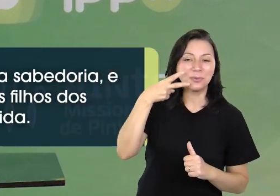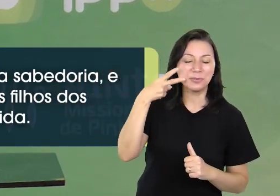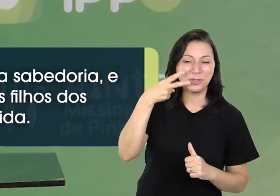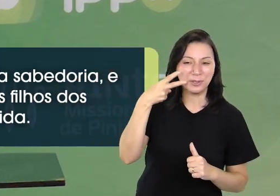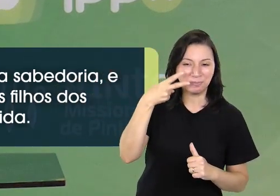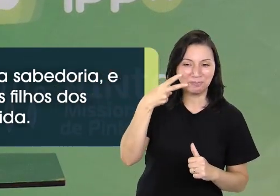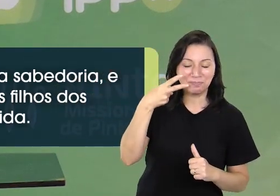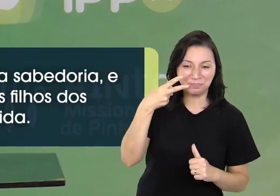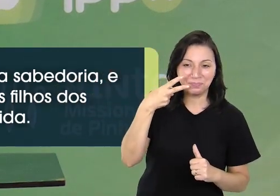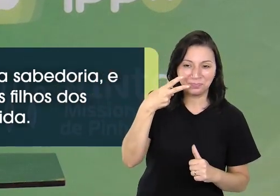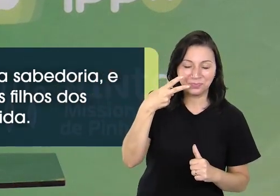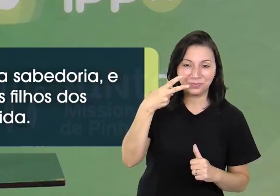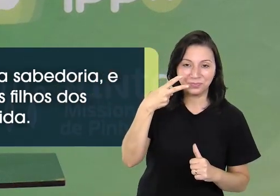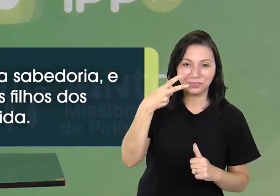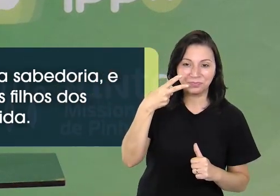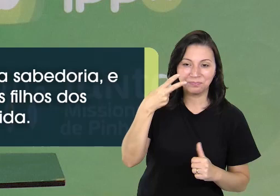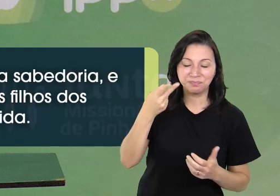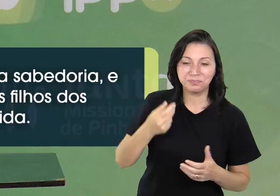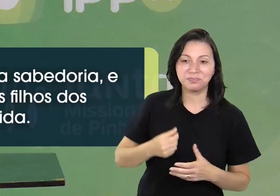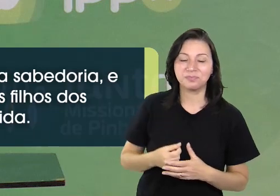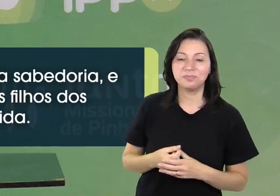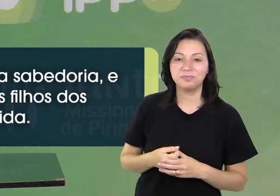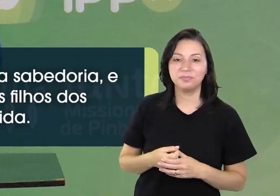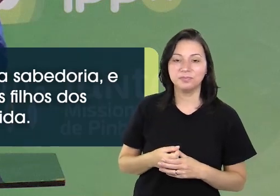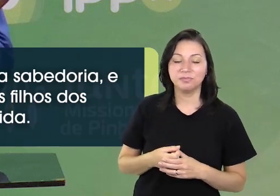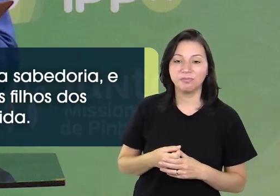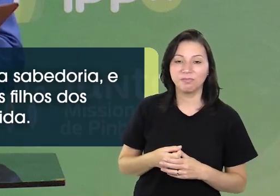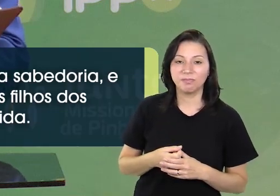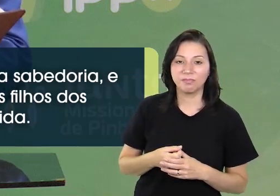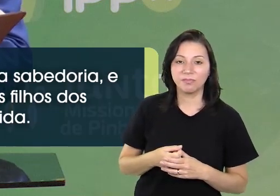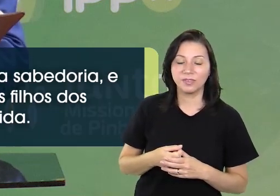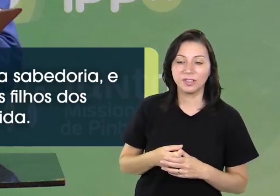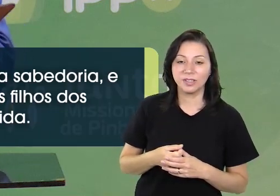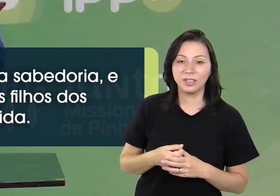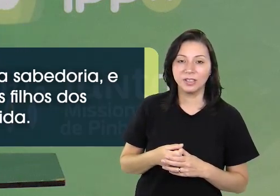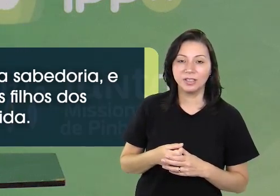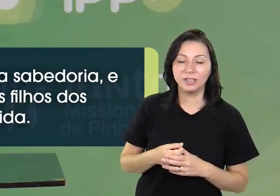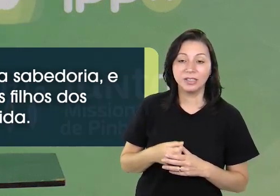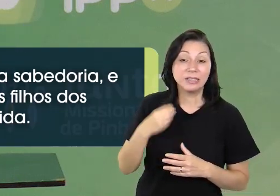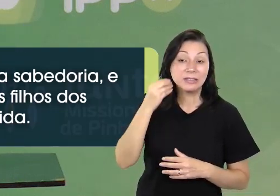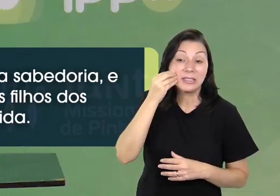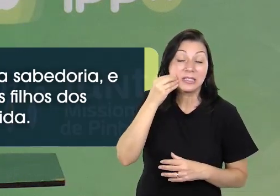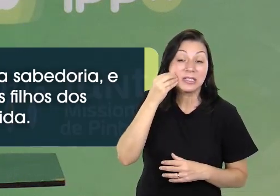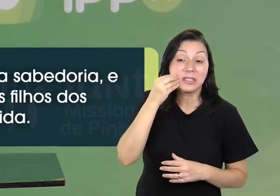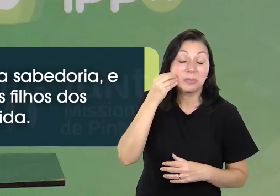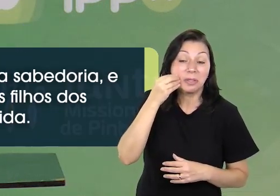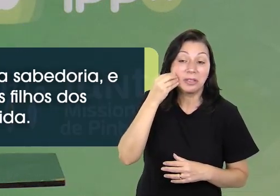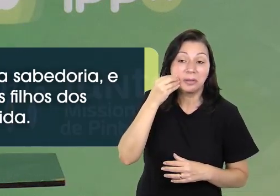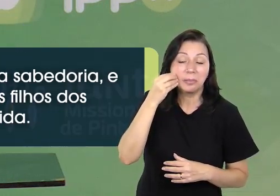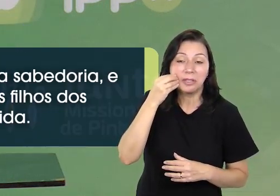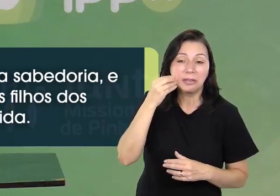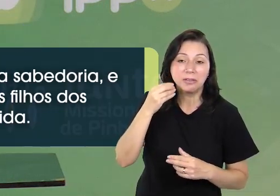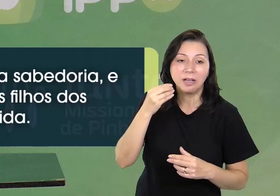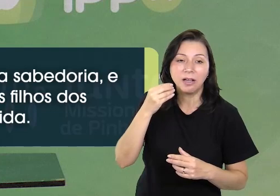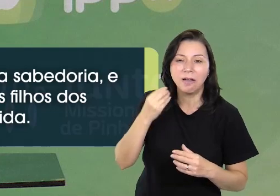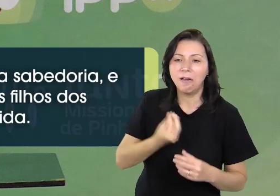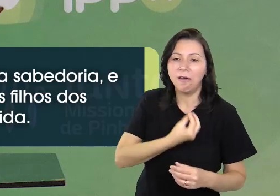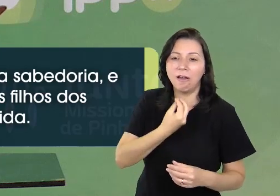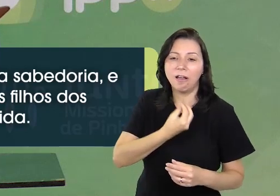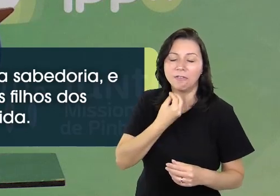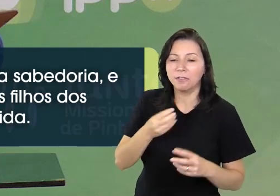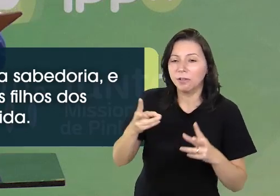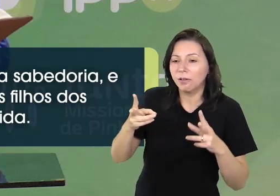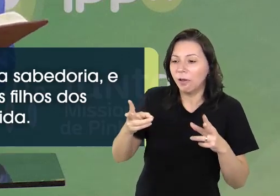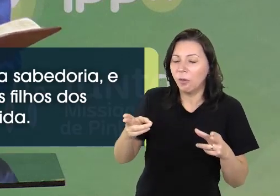pela sabedoria entregar-me a loucura até ver o que melhor seria fizesse os filhos dos homens debaixo do céu